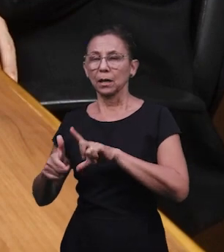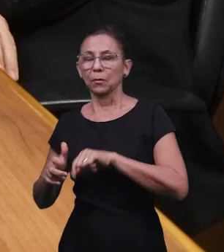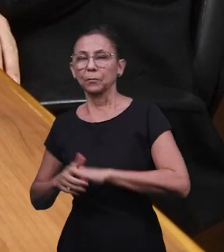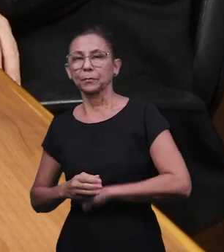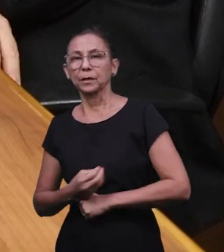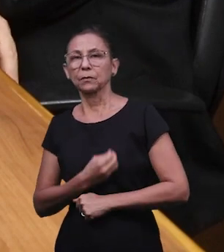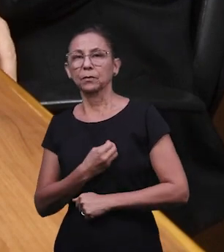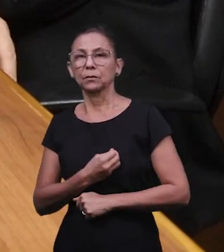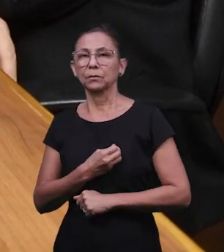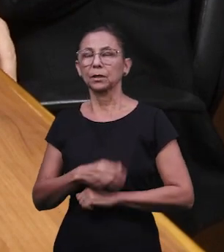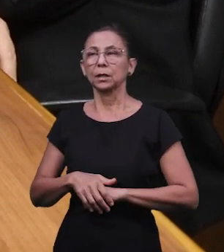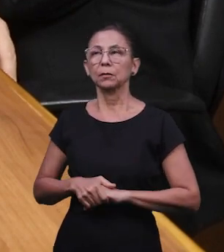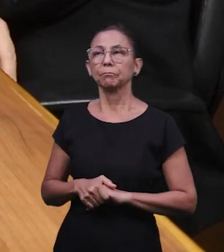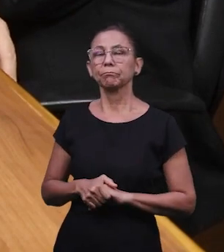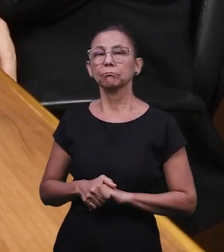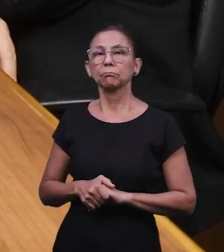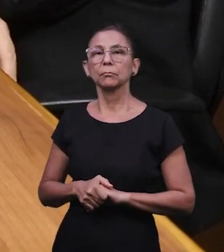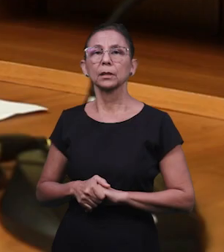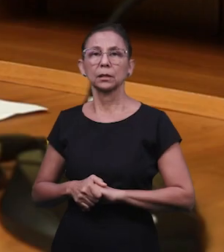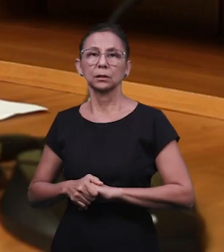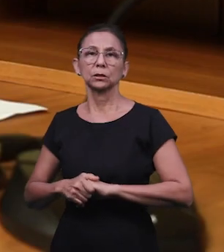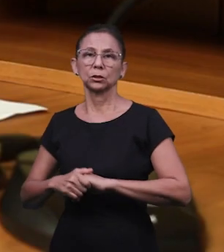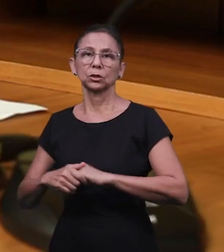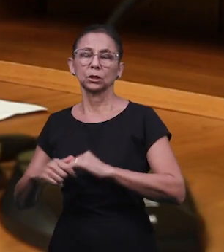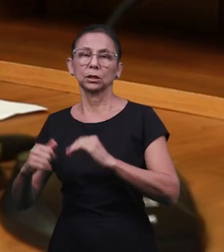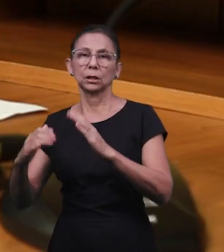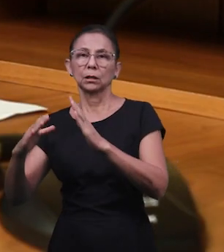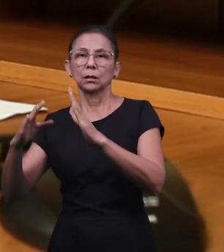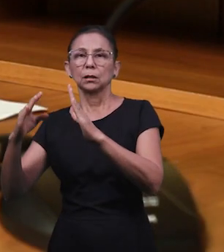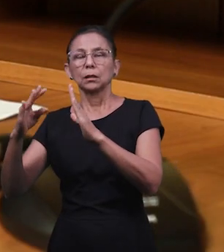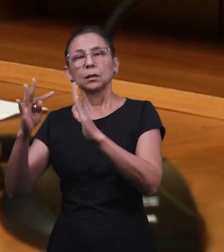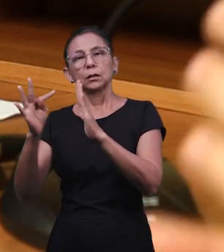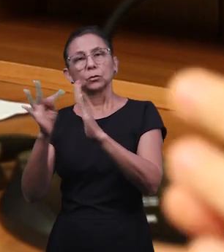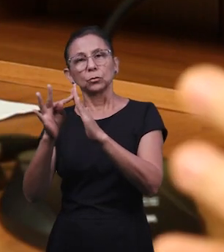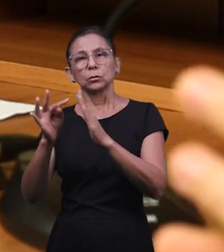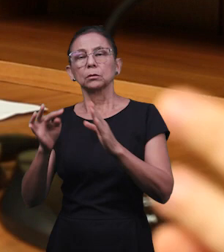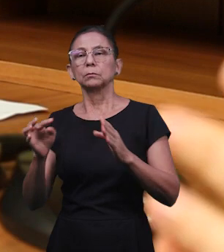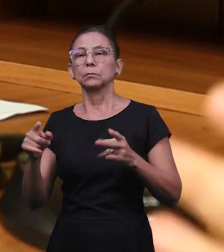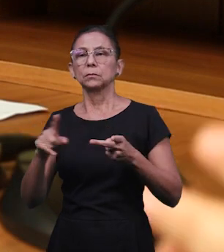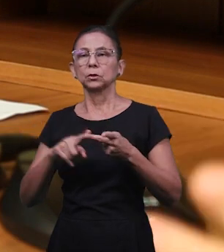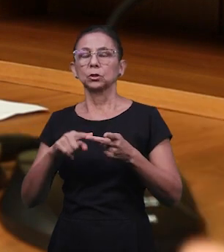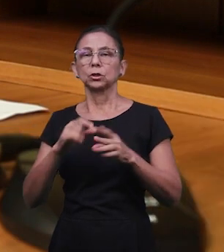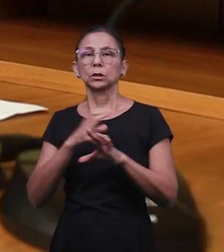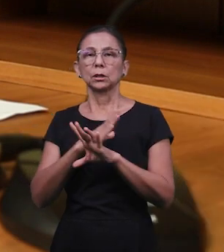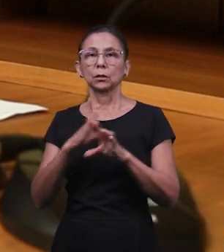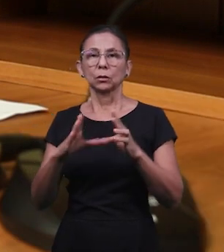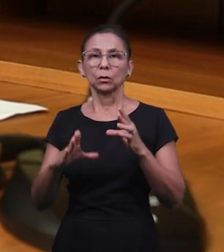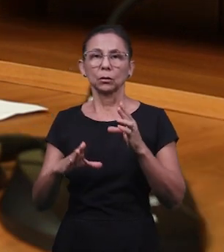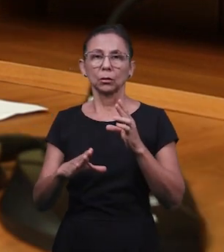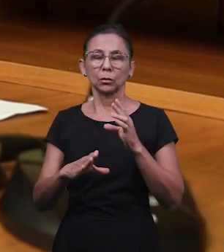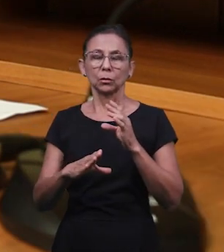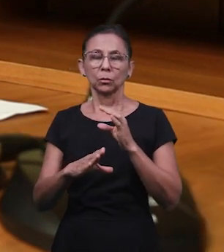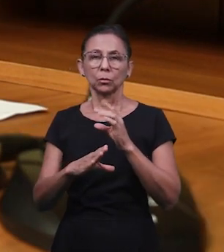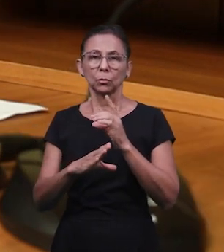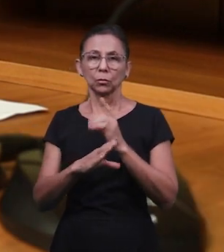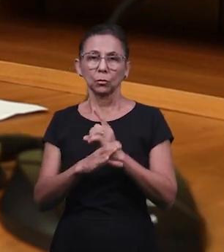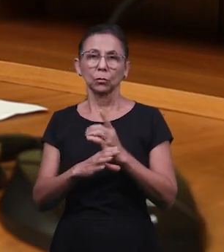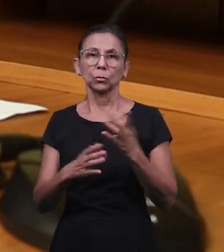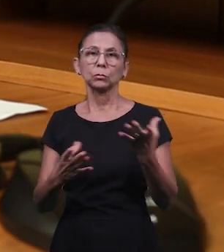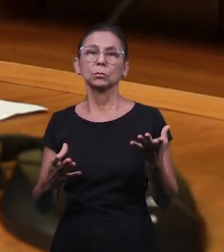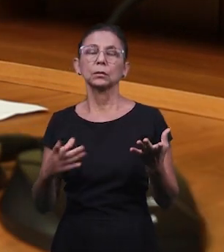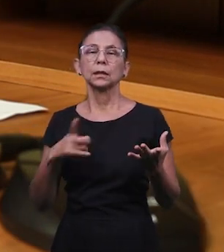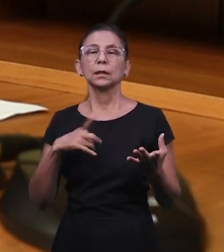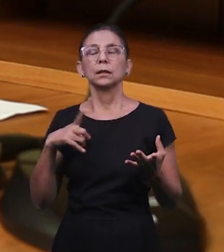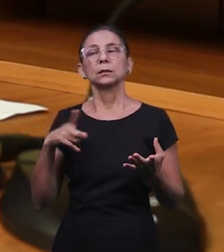interferiam na religião deles, eles tinham templo, eles tinham emprego, eles tinham culto, eles tinham, entre aspas,